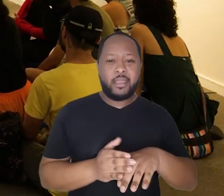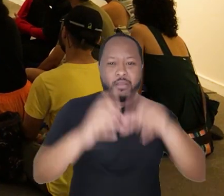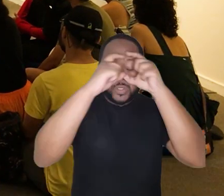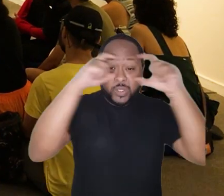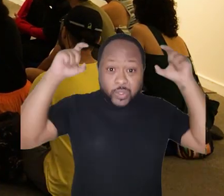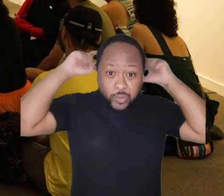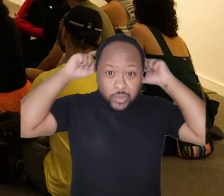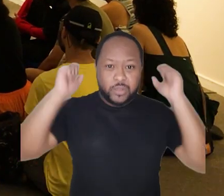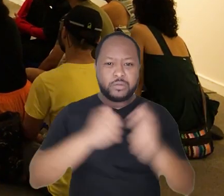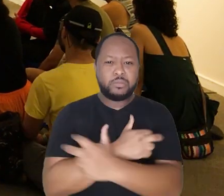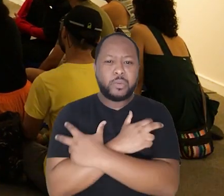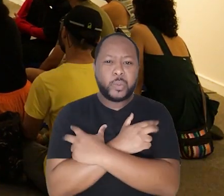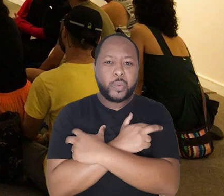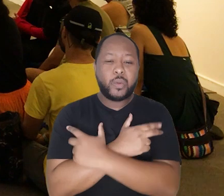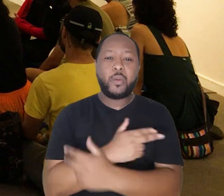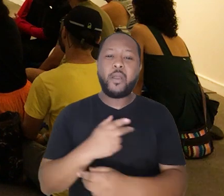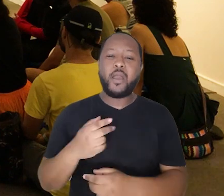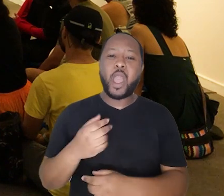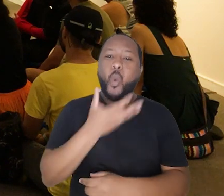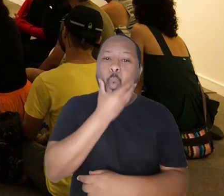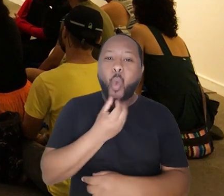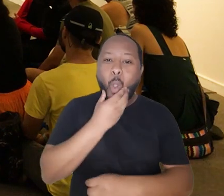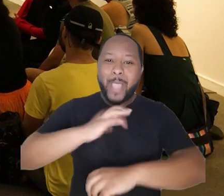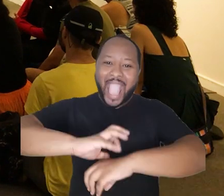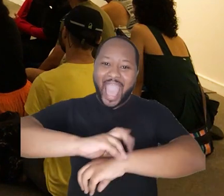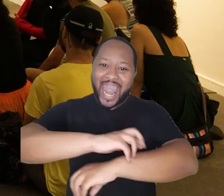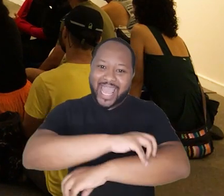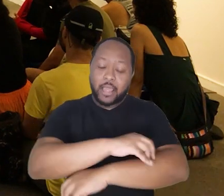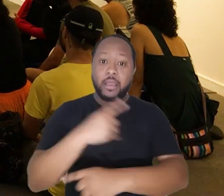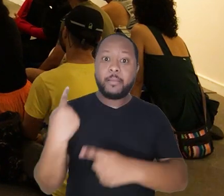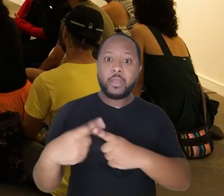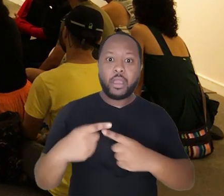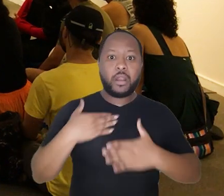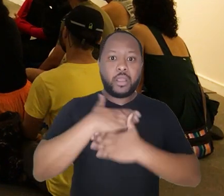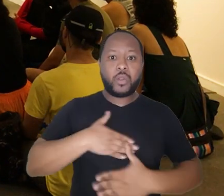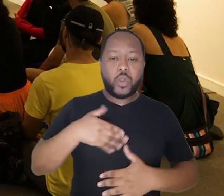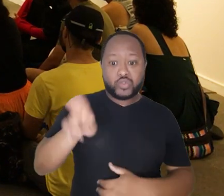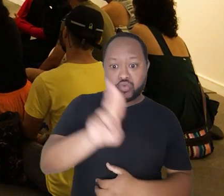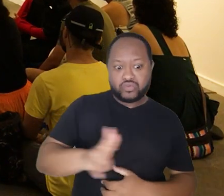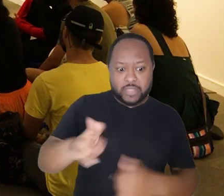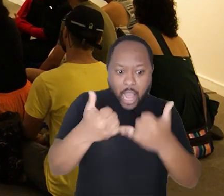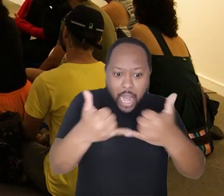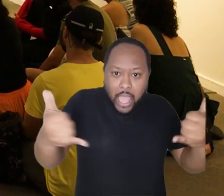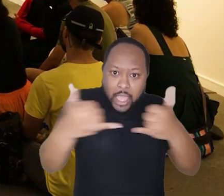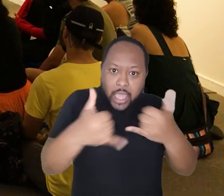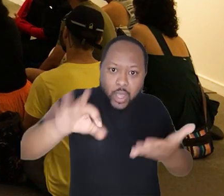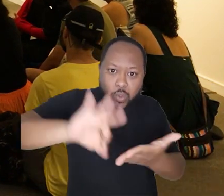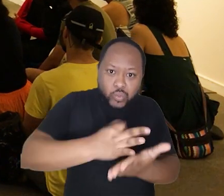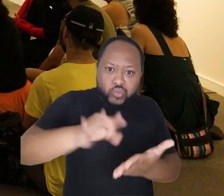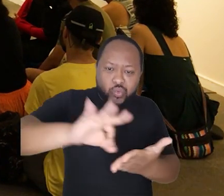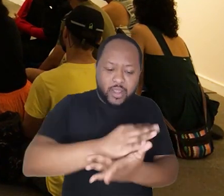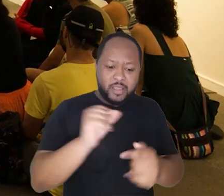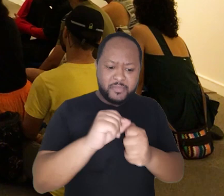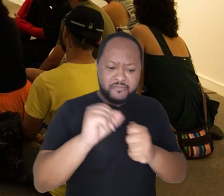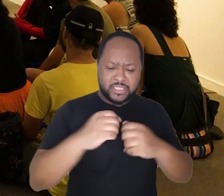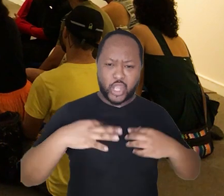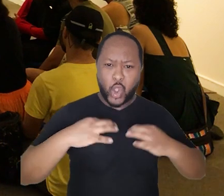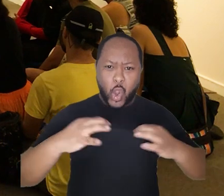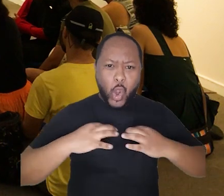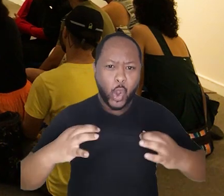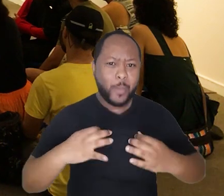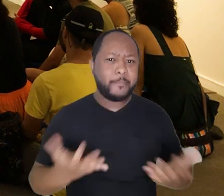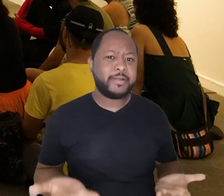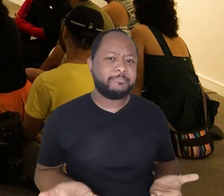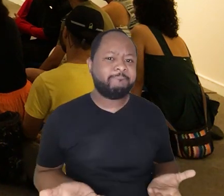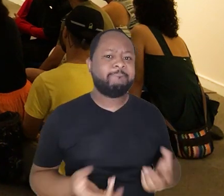muito de costurar. Ele gosta de usar a linha para fazer vestimentas, redes,